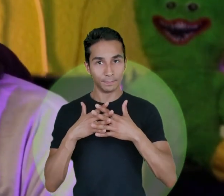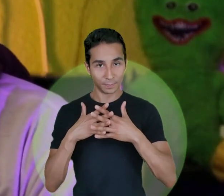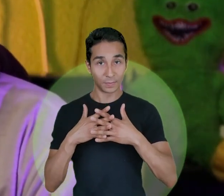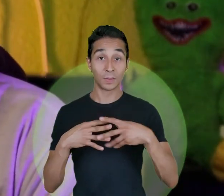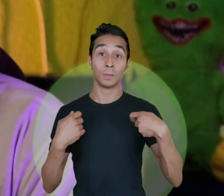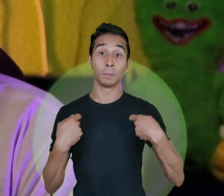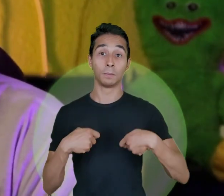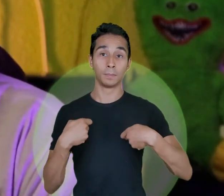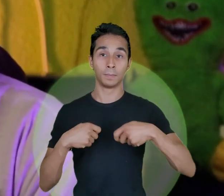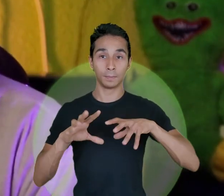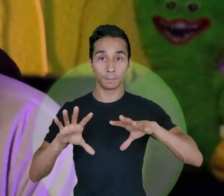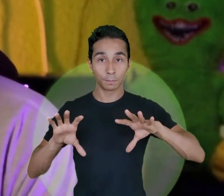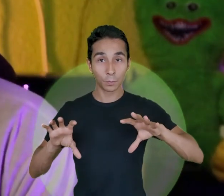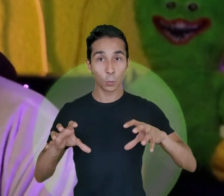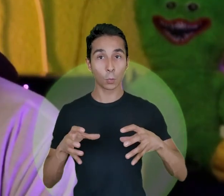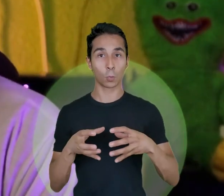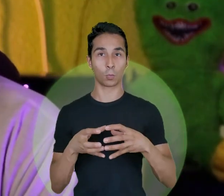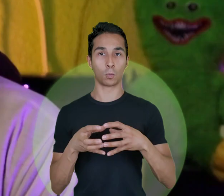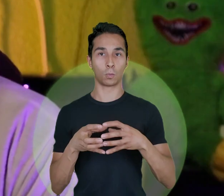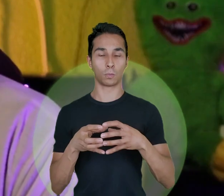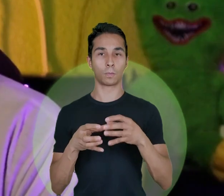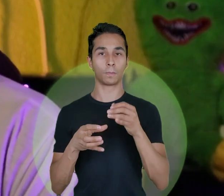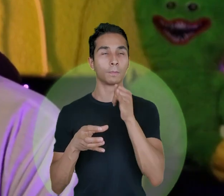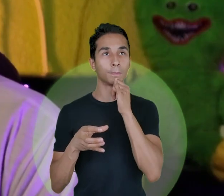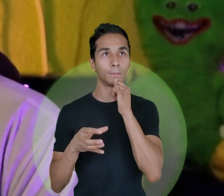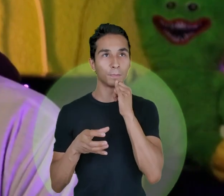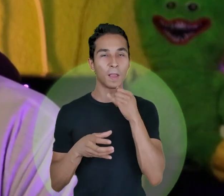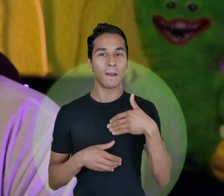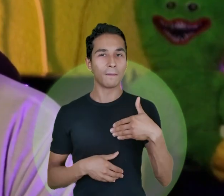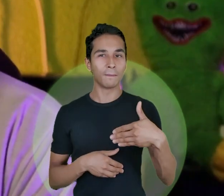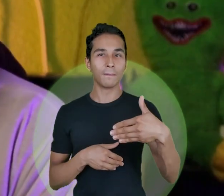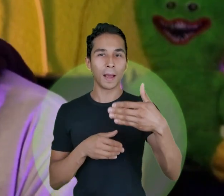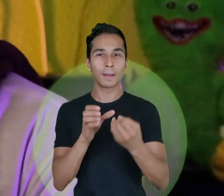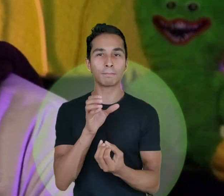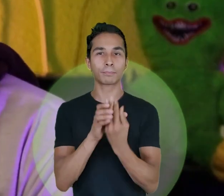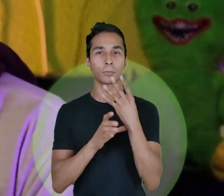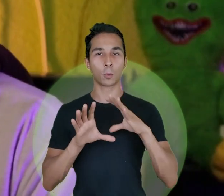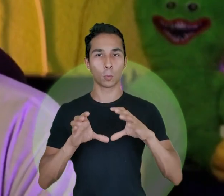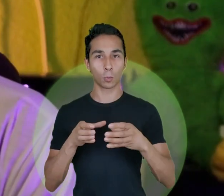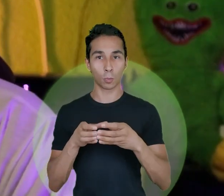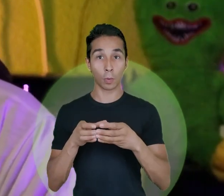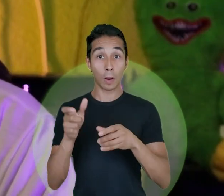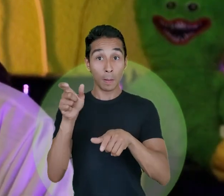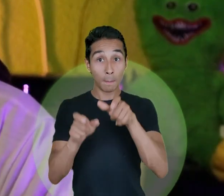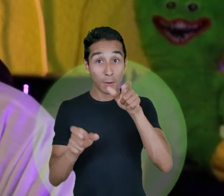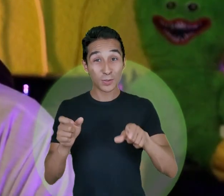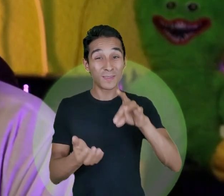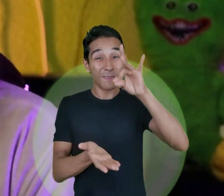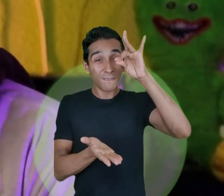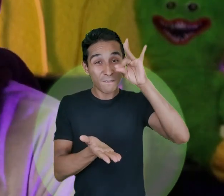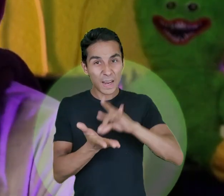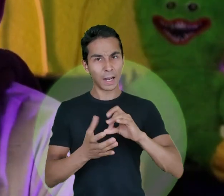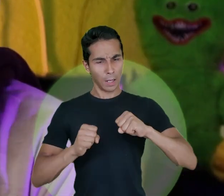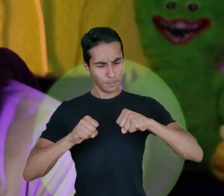seu grupo, né, que você formou agora, ou que você está pensando em formar, tem pessoas que realmente vão estar engajadas, pessoas que realmente vão